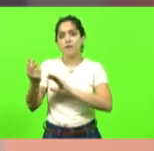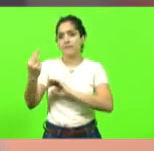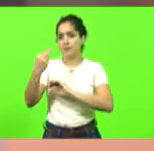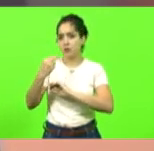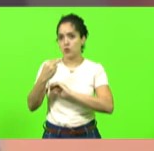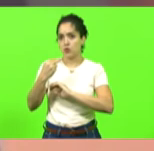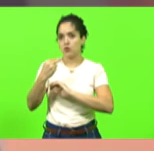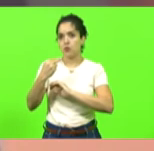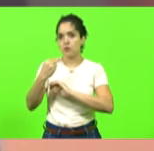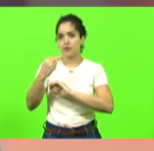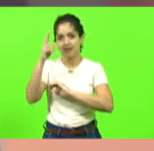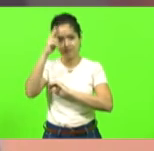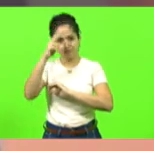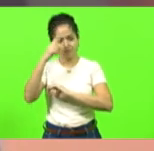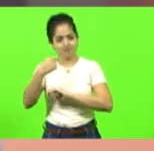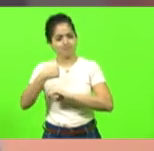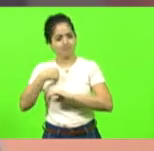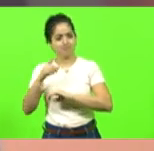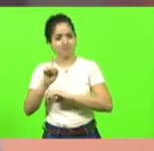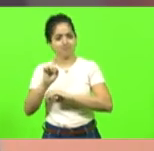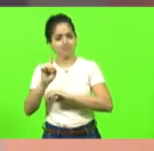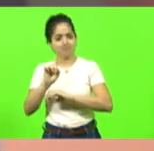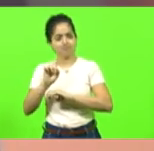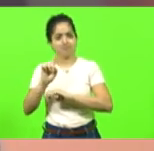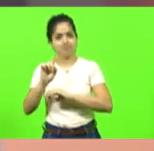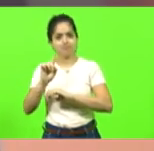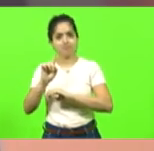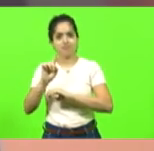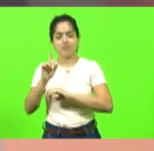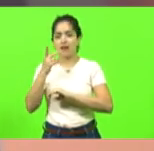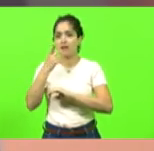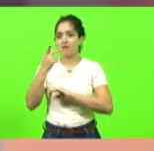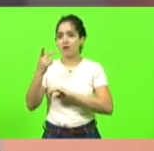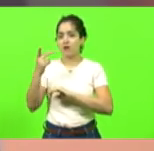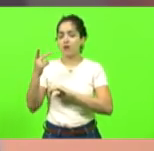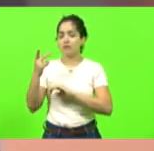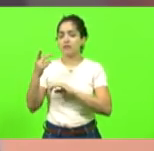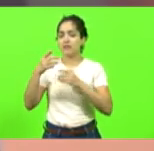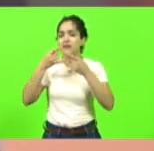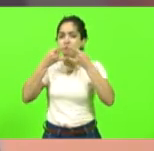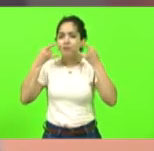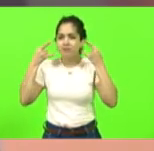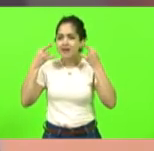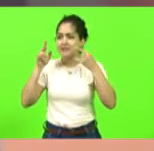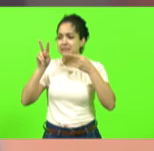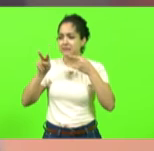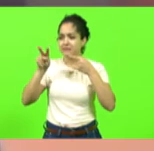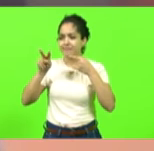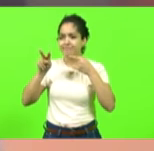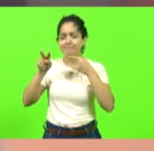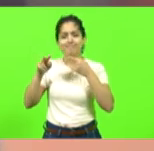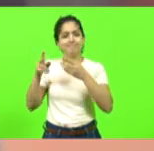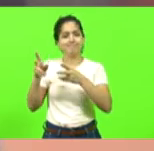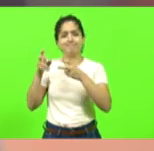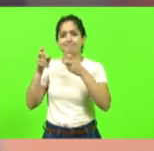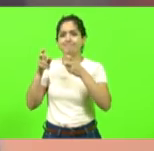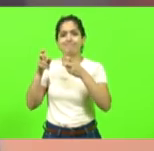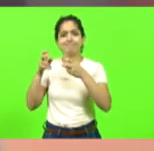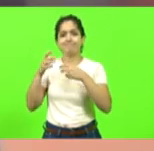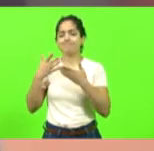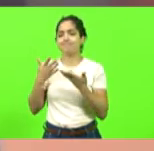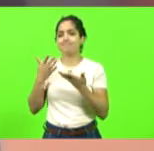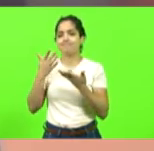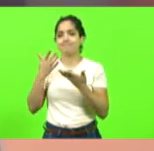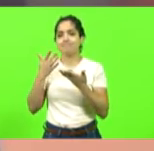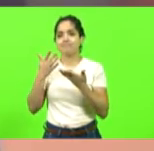"Você não lembra de mim?" E com máscara, às vezes, a gente não lembra, né? Eu disse: "Olha, minha querida, eu não sei." Ela